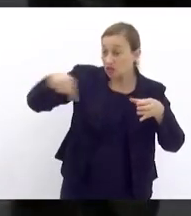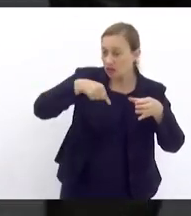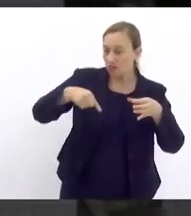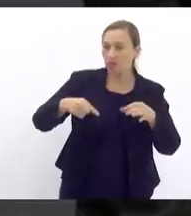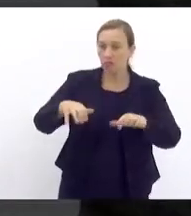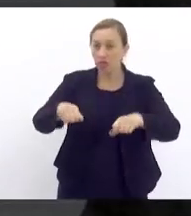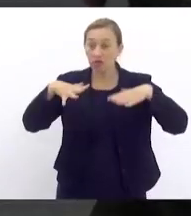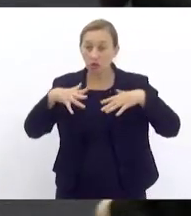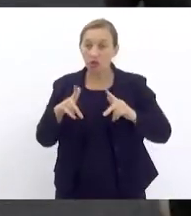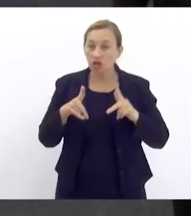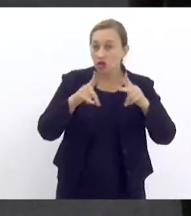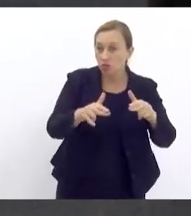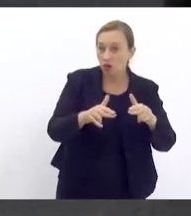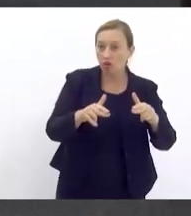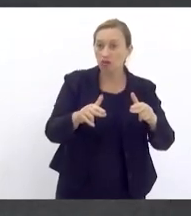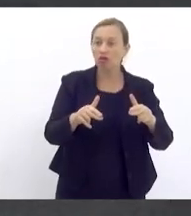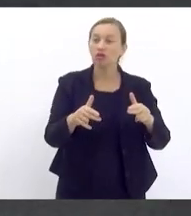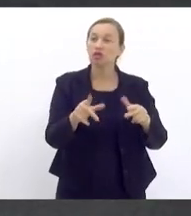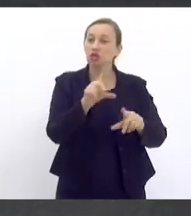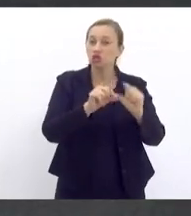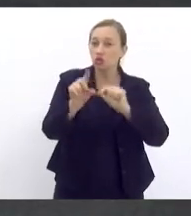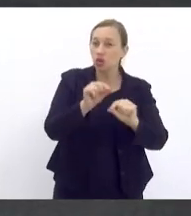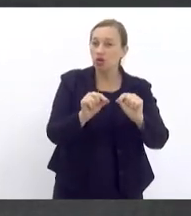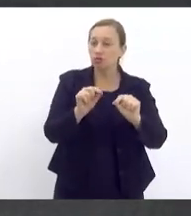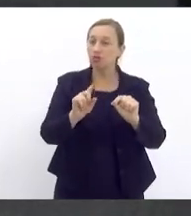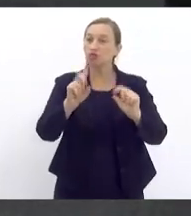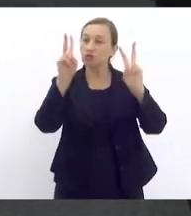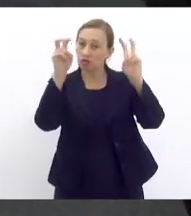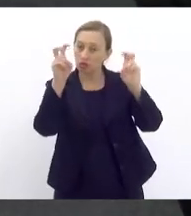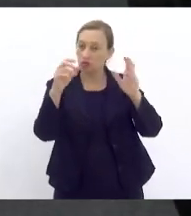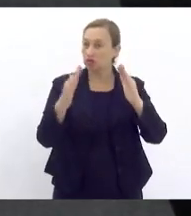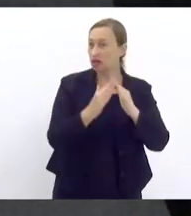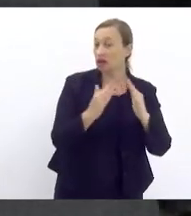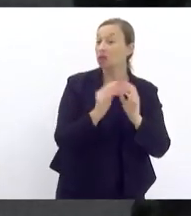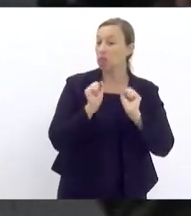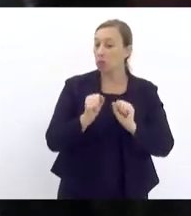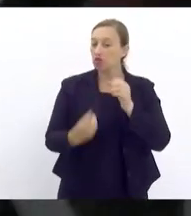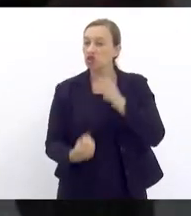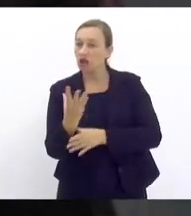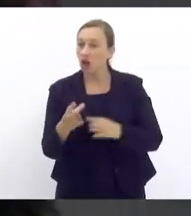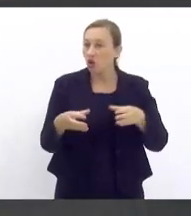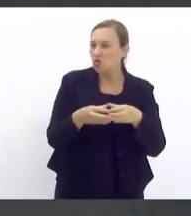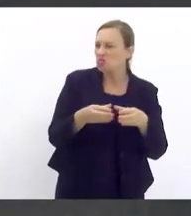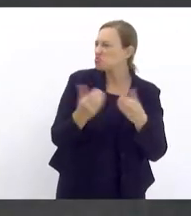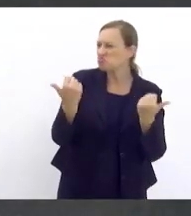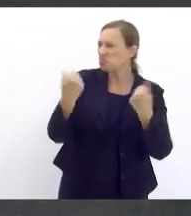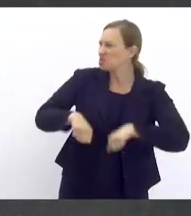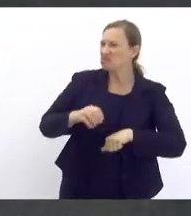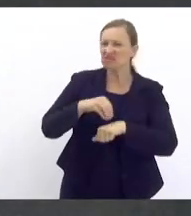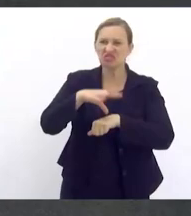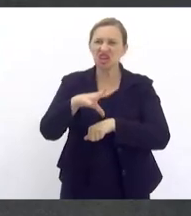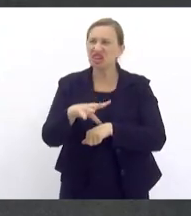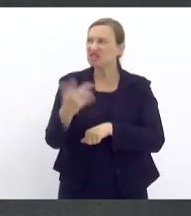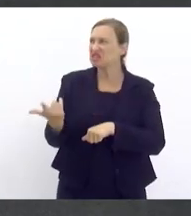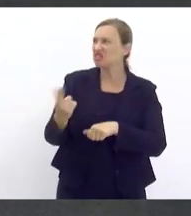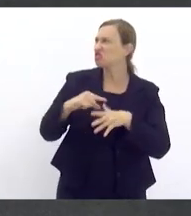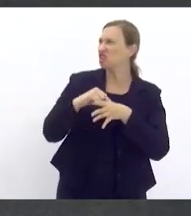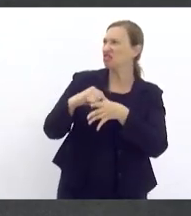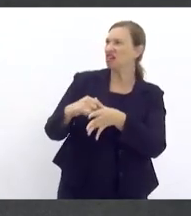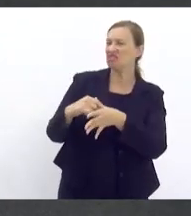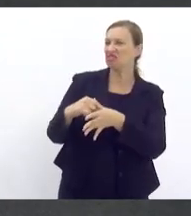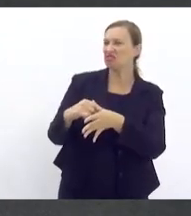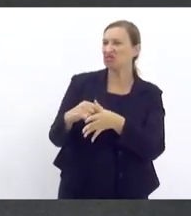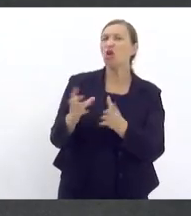da mesma maneira que decidimos outras questões pertinentes da casa se a gente pode criar um grupo não precisa de indicação de de liderança